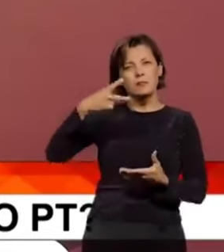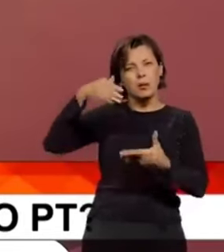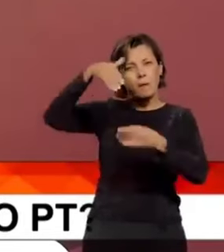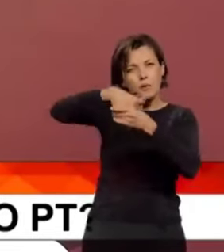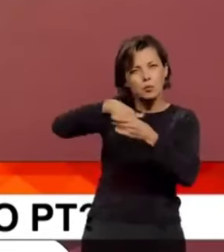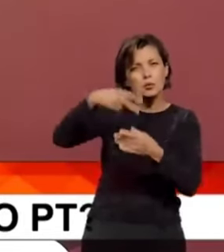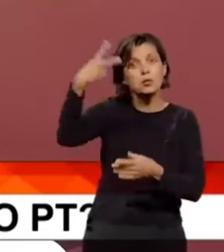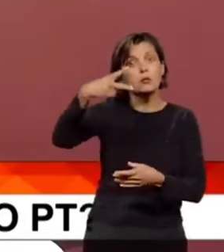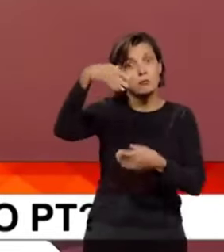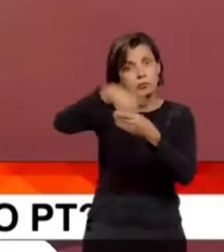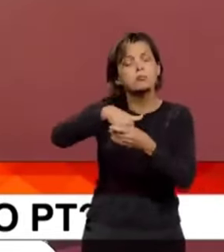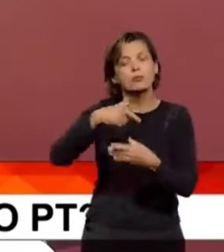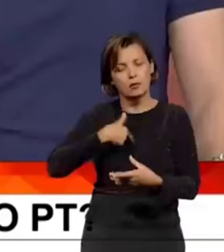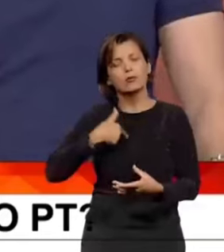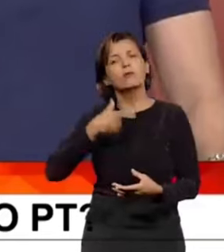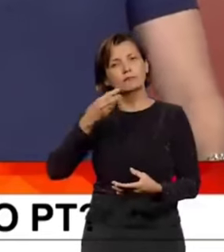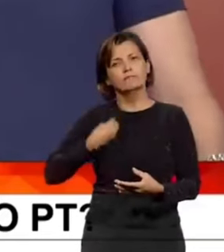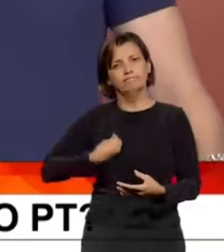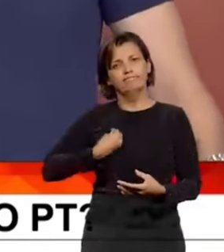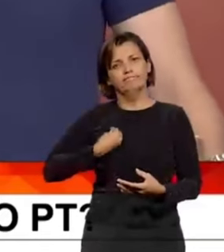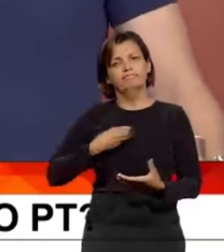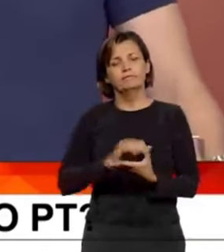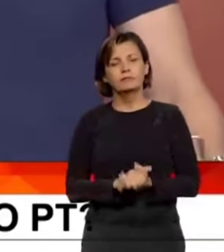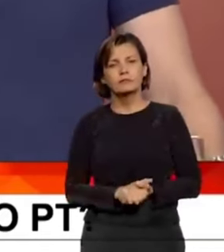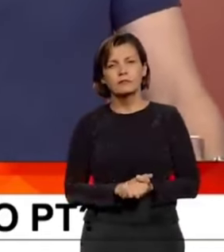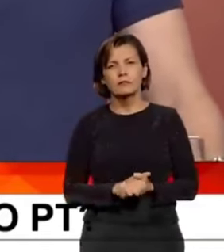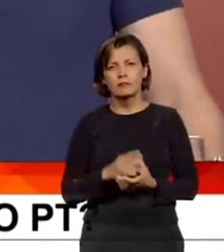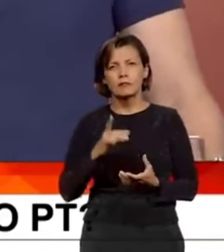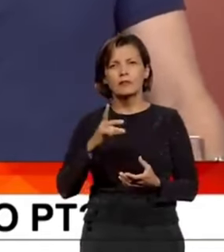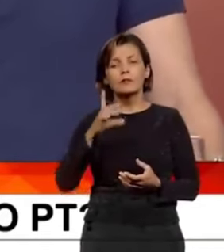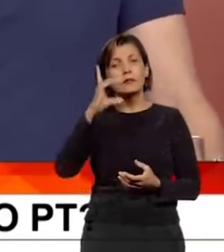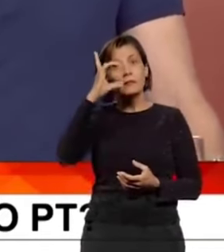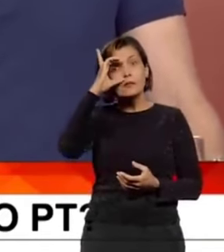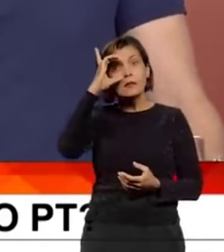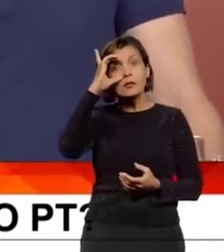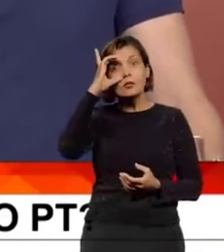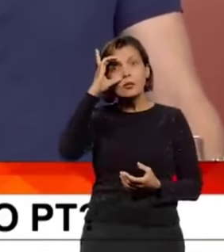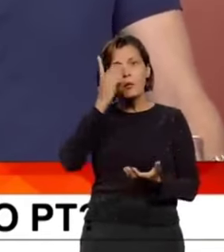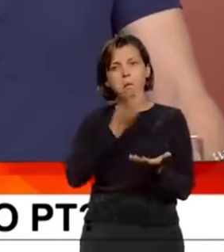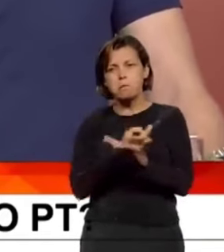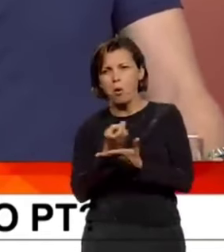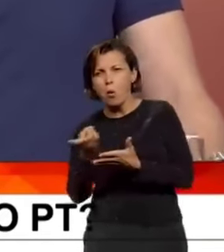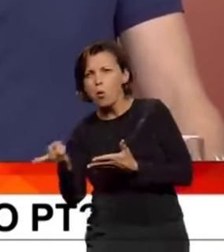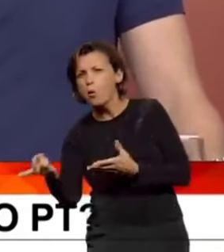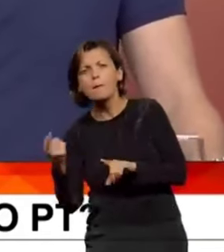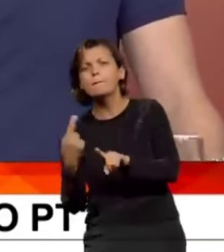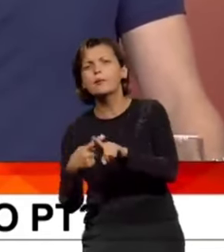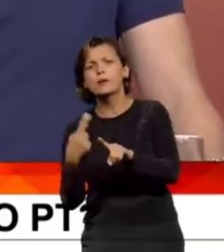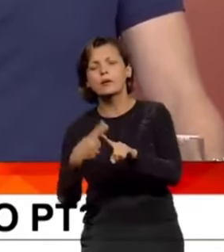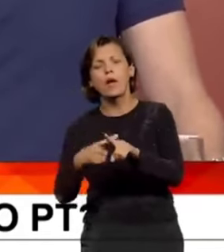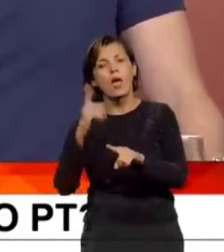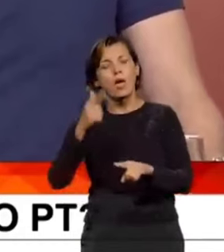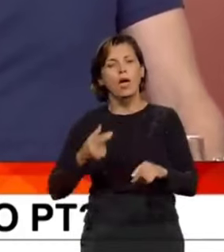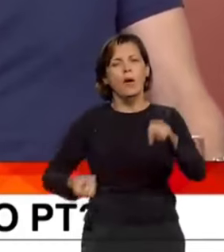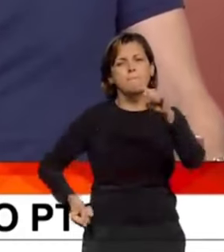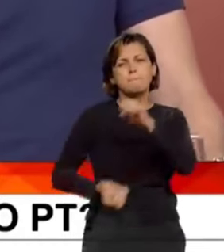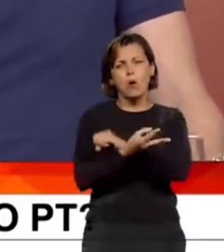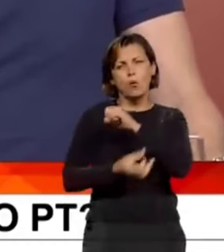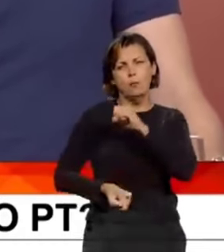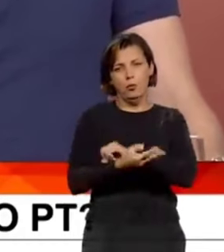só tem uma coisa que a gente tem que Esclarecer aqui a Dilma foi tirada é pelo maior escândalo de corrupção da